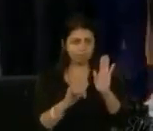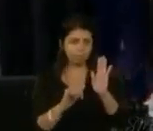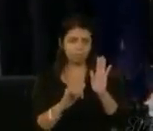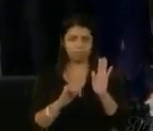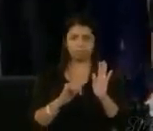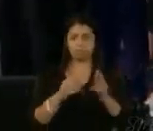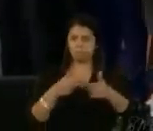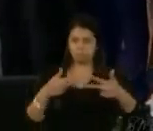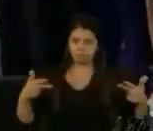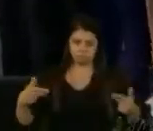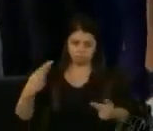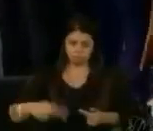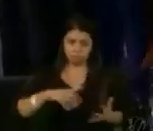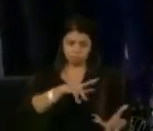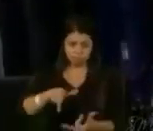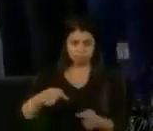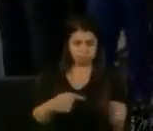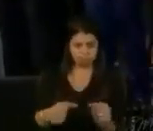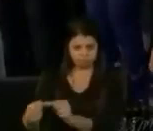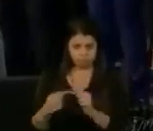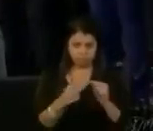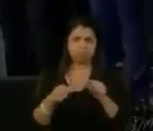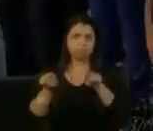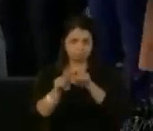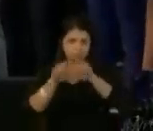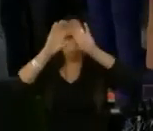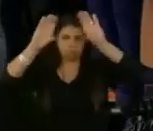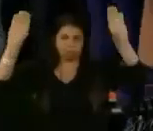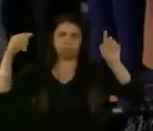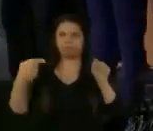terra é ligado no céu.